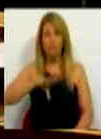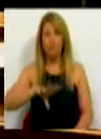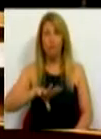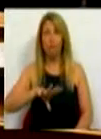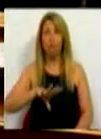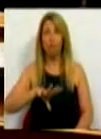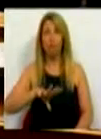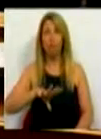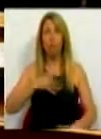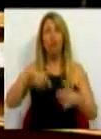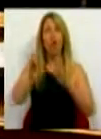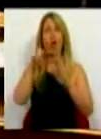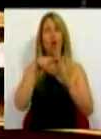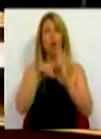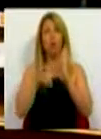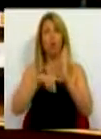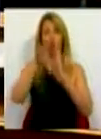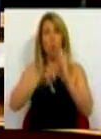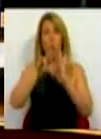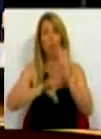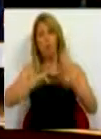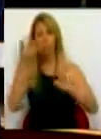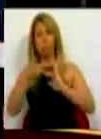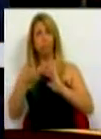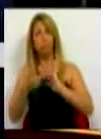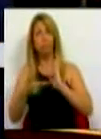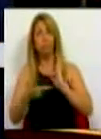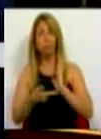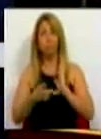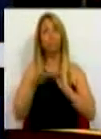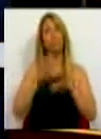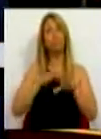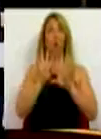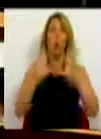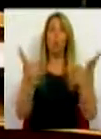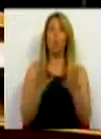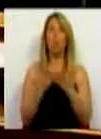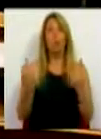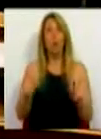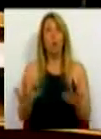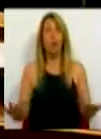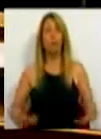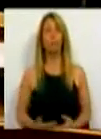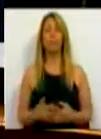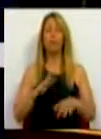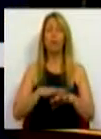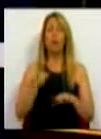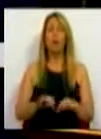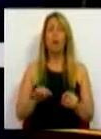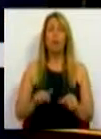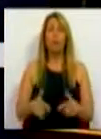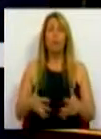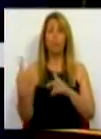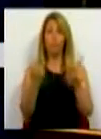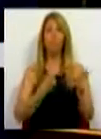introduzir normas de regulação da globalização a que assistimos. E é por isso que o debate que hoje aqui fazemos